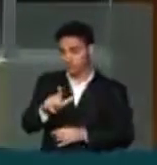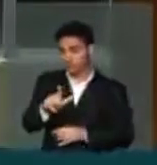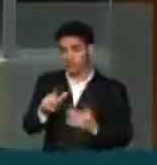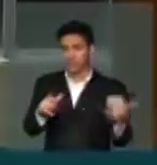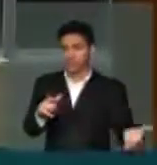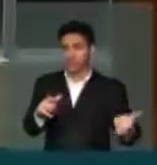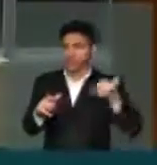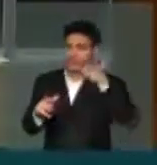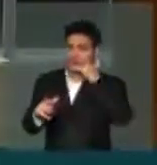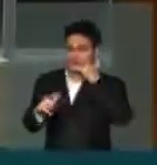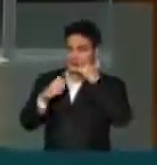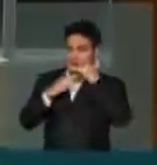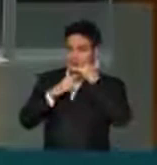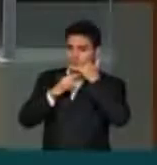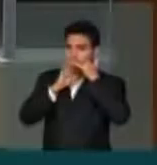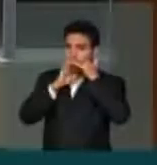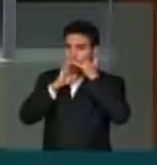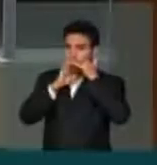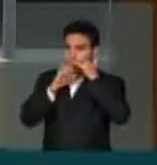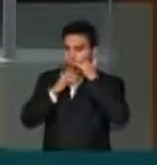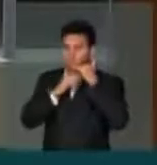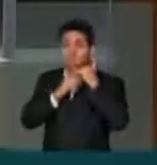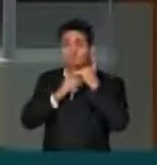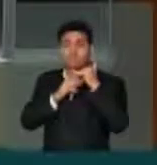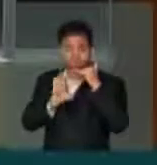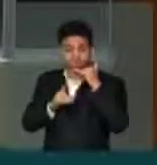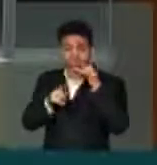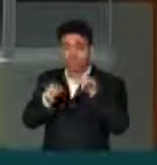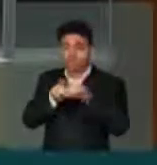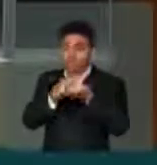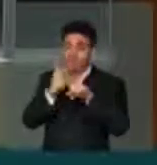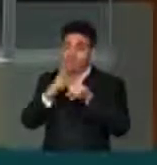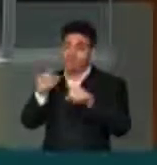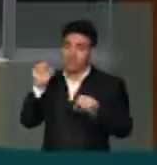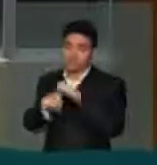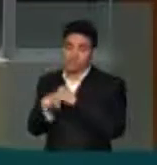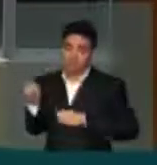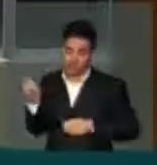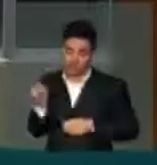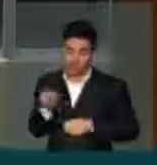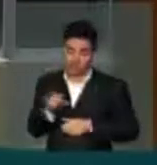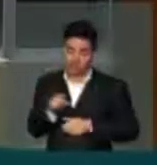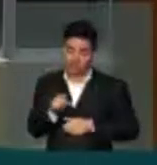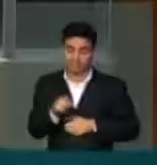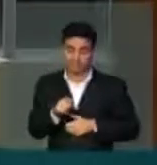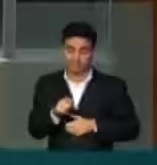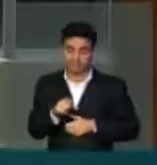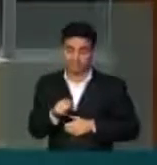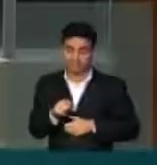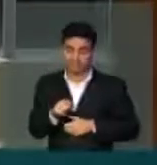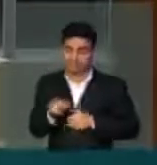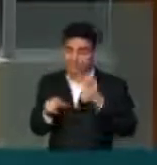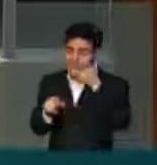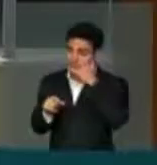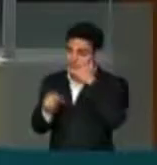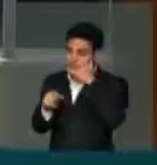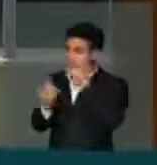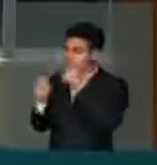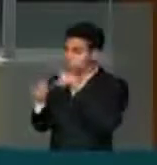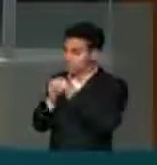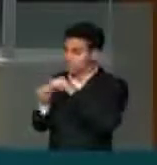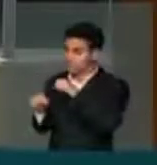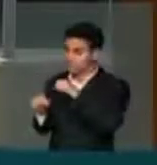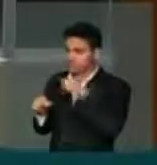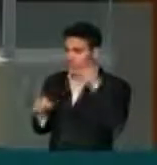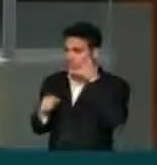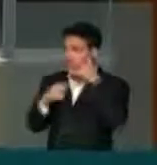telefonema anônimo, que também foi ameaçado de morte. Essa situação que nós estamos vivendo aqui no